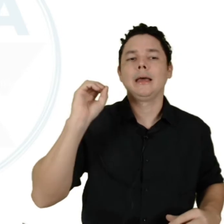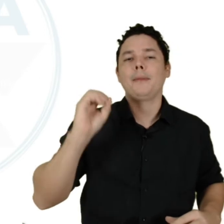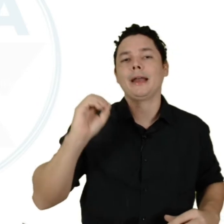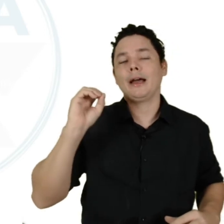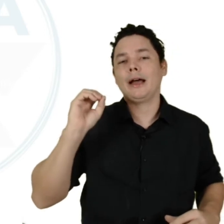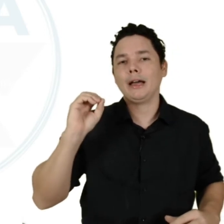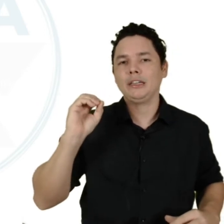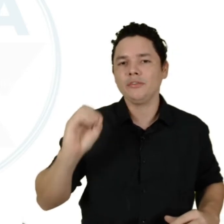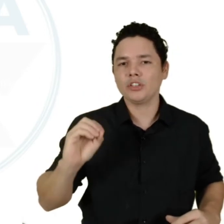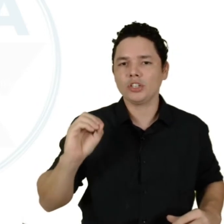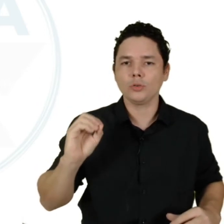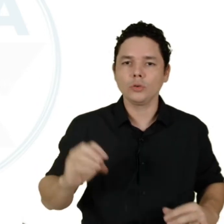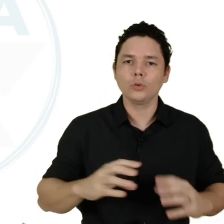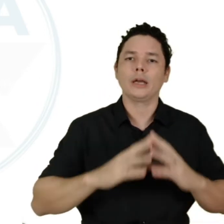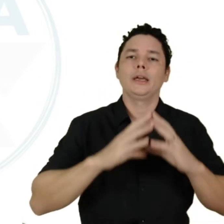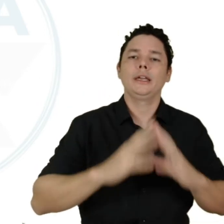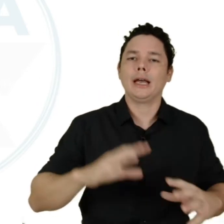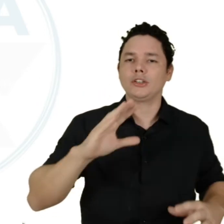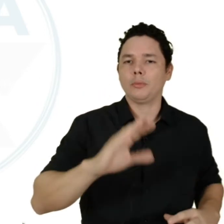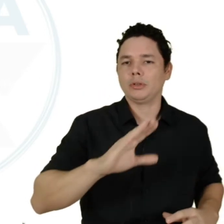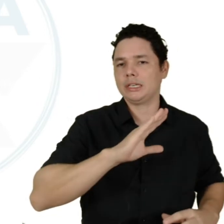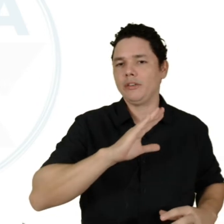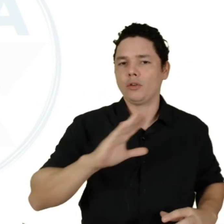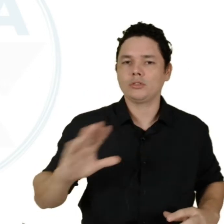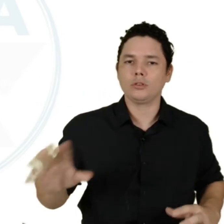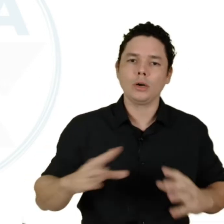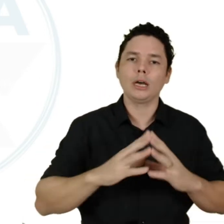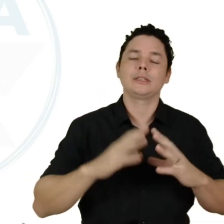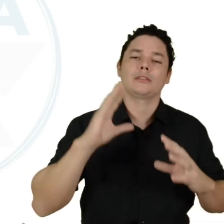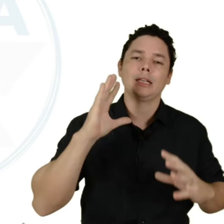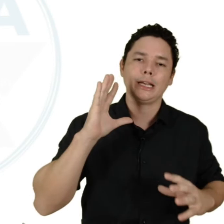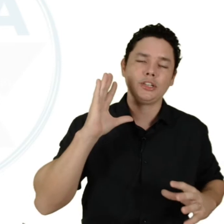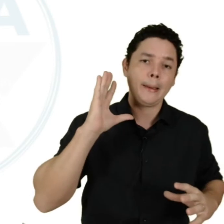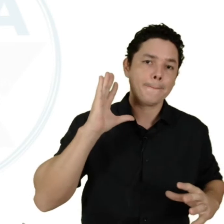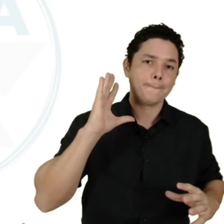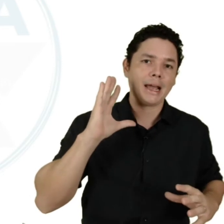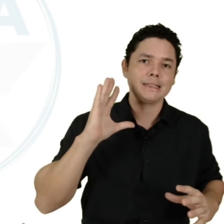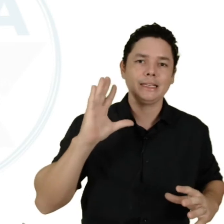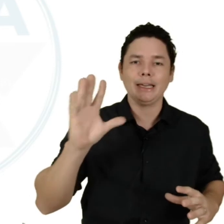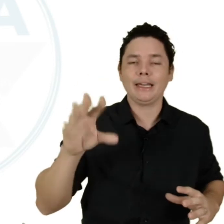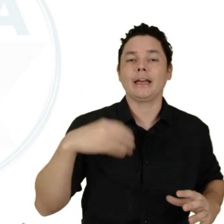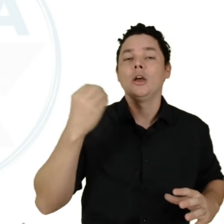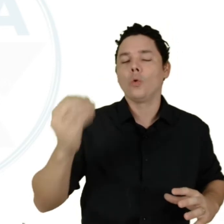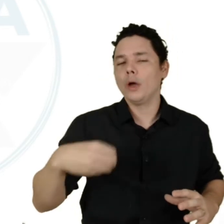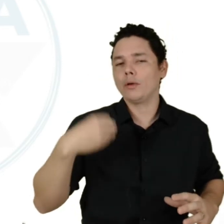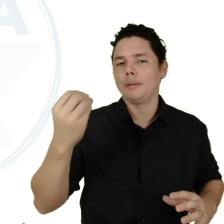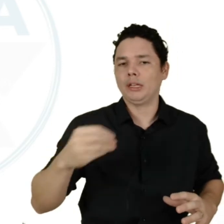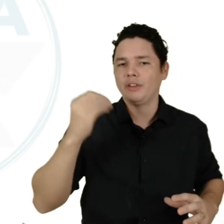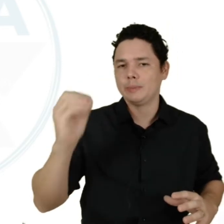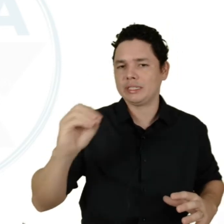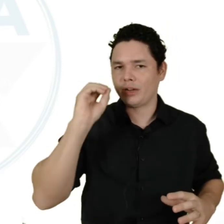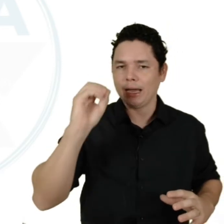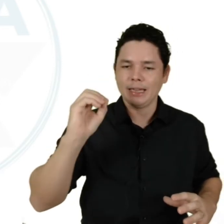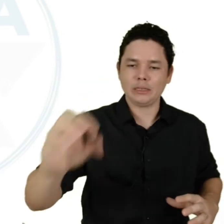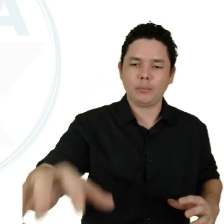essenciais para a investidura. Idade não pode ser inferior a 18 anos, nacionalidade brasileira. O regulamento